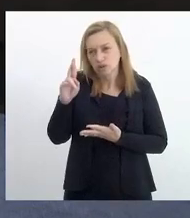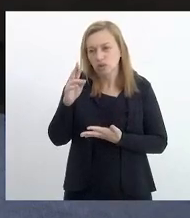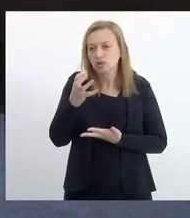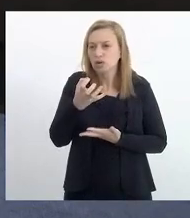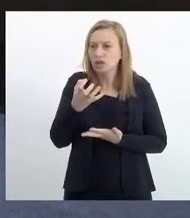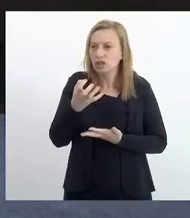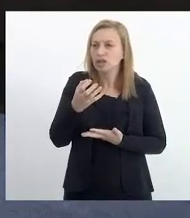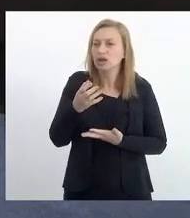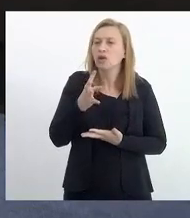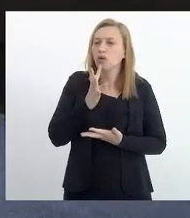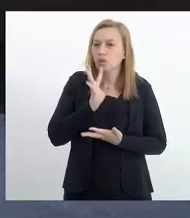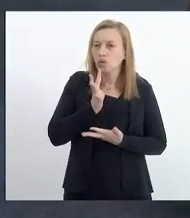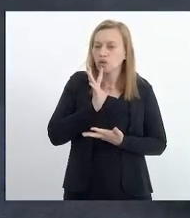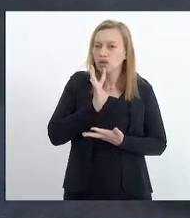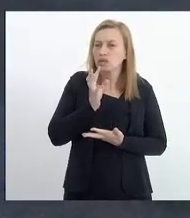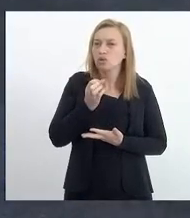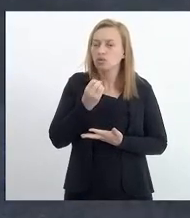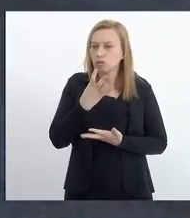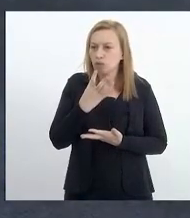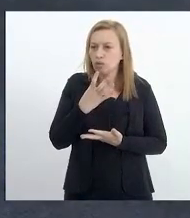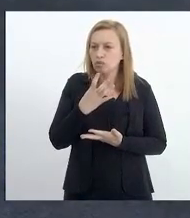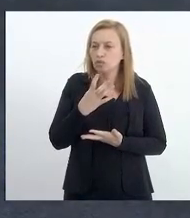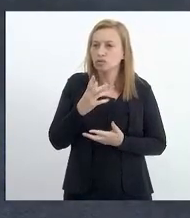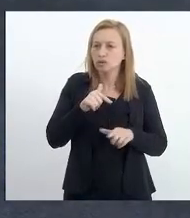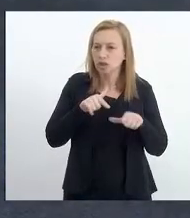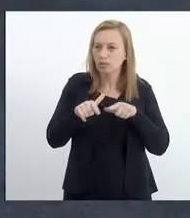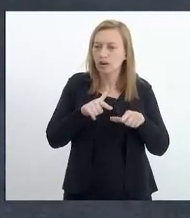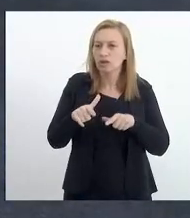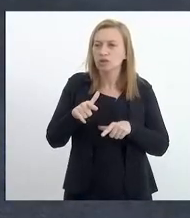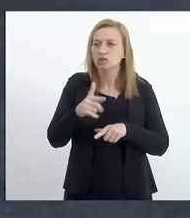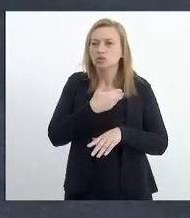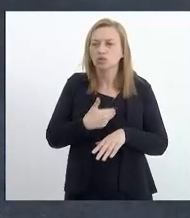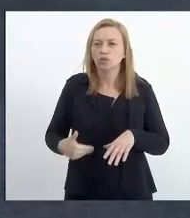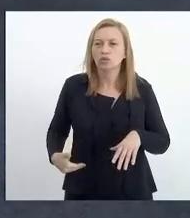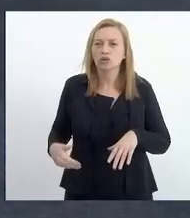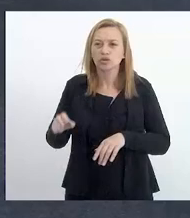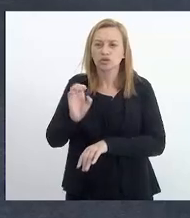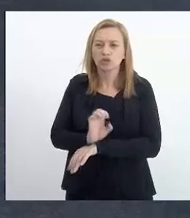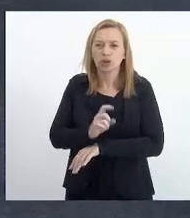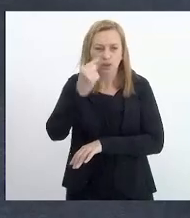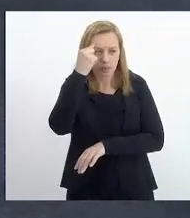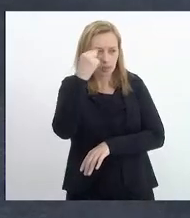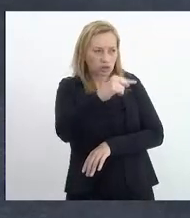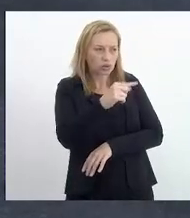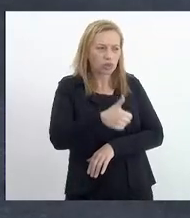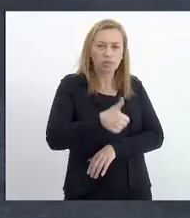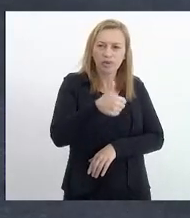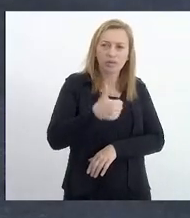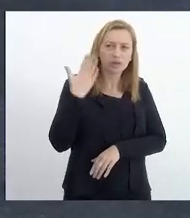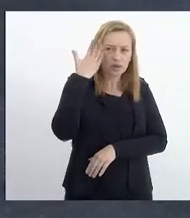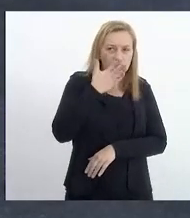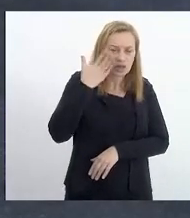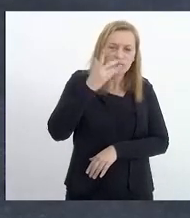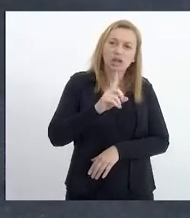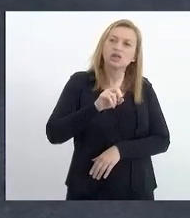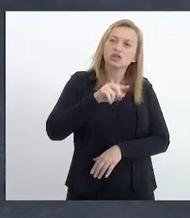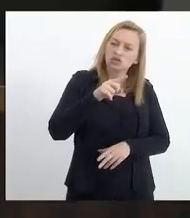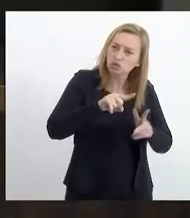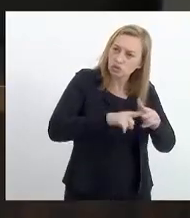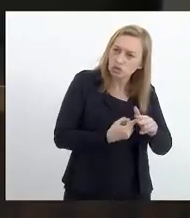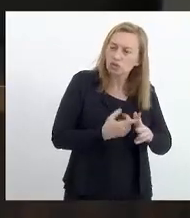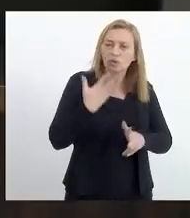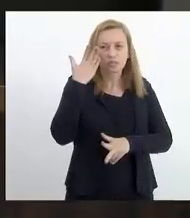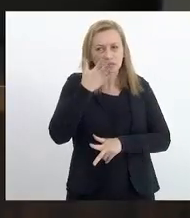queria reconhecer a boa vontade do governo do Estado, tá? Porque o governo do Estado mandou uma primeira mensagem, agora refez a mensagem. Mas